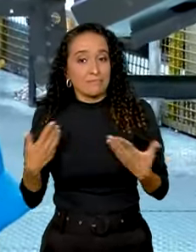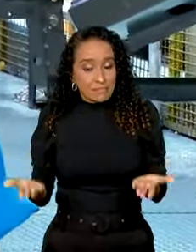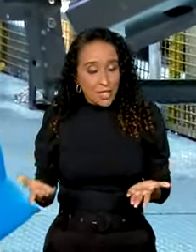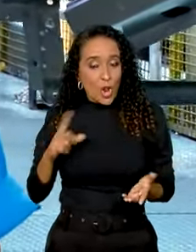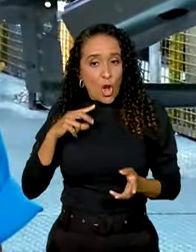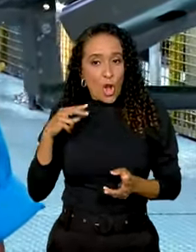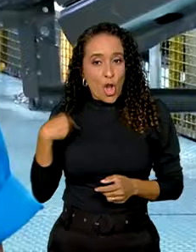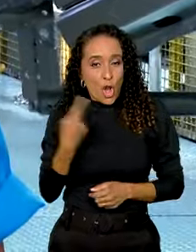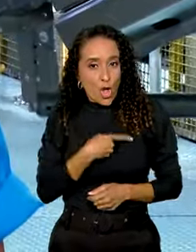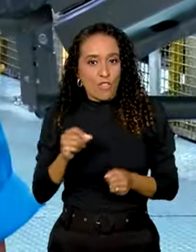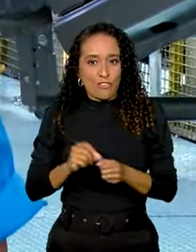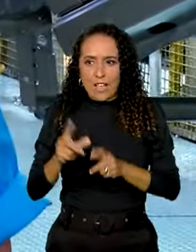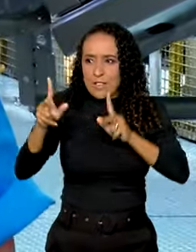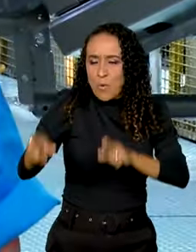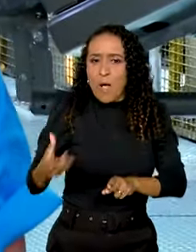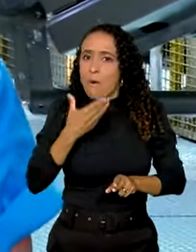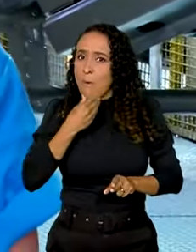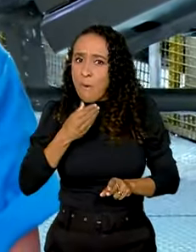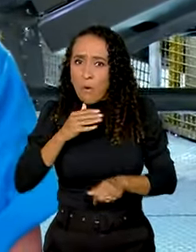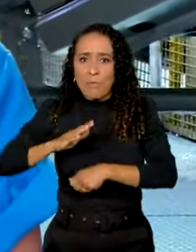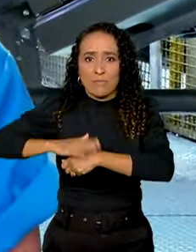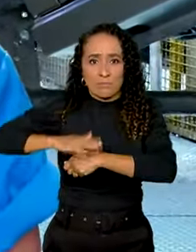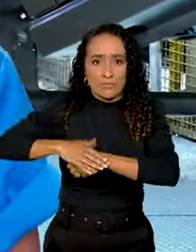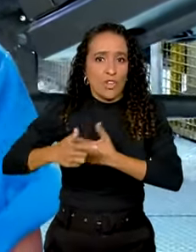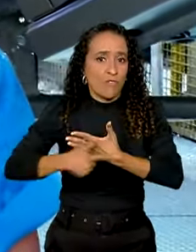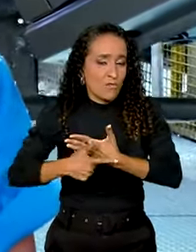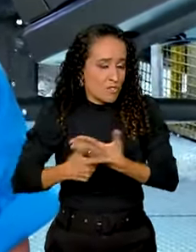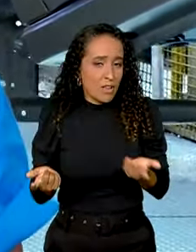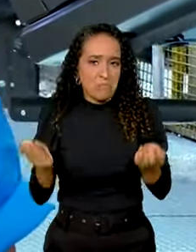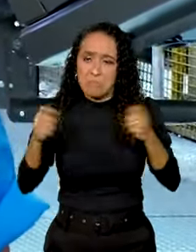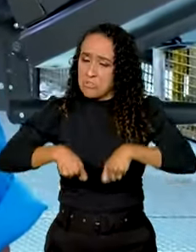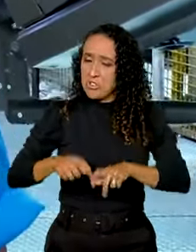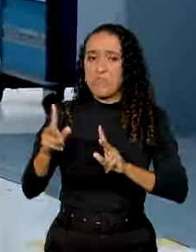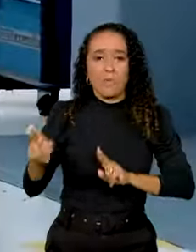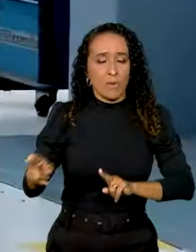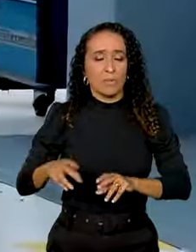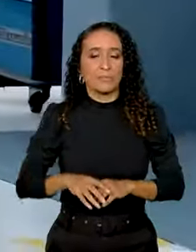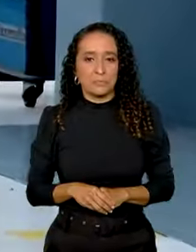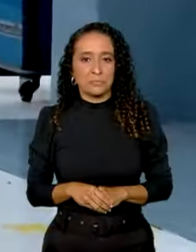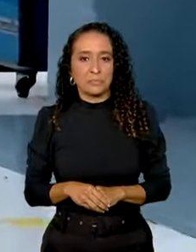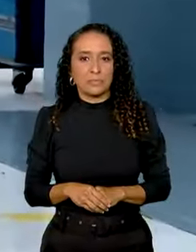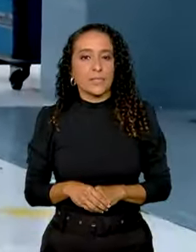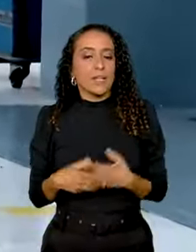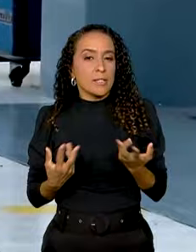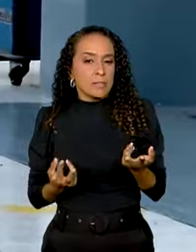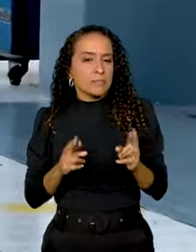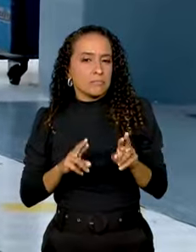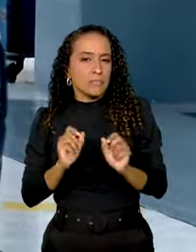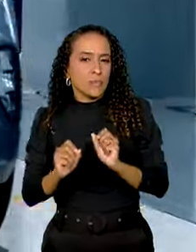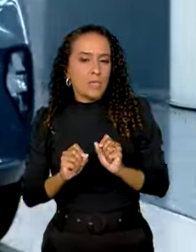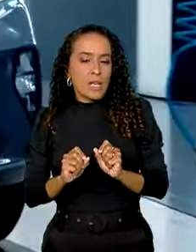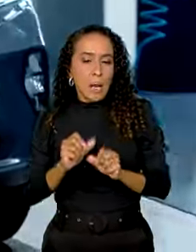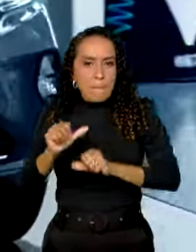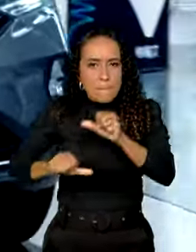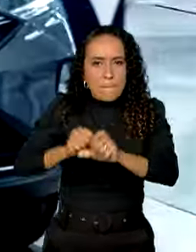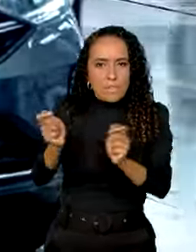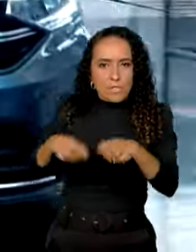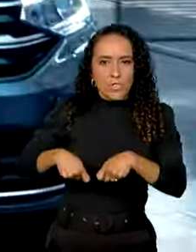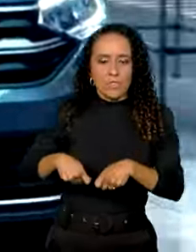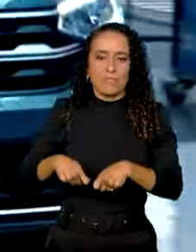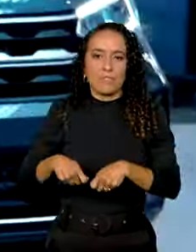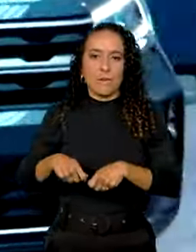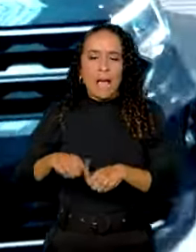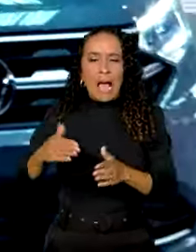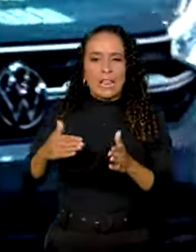as mesmas funções que os homens aqui. Temos as mesmas capacidades, né? E a tendência é que mais mudanças aconteçam.